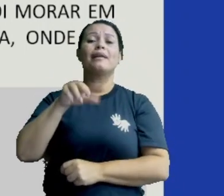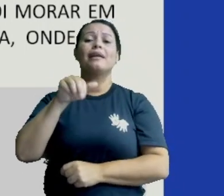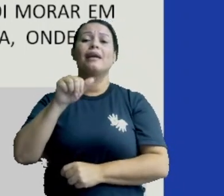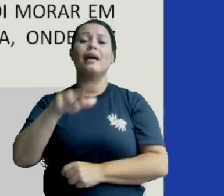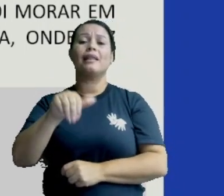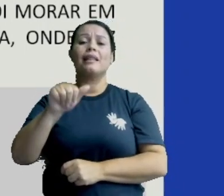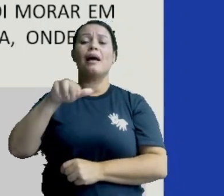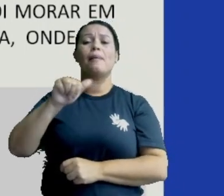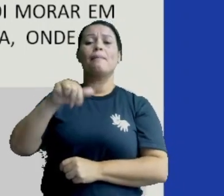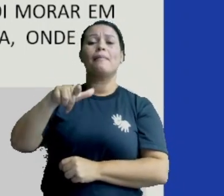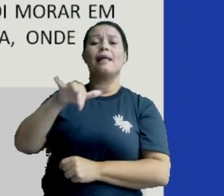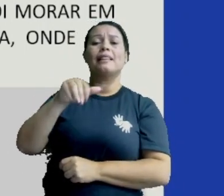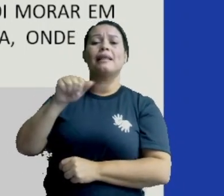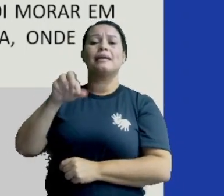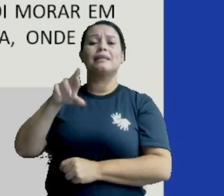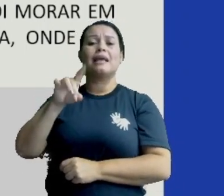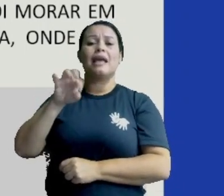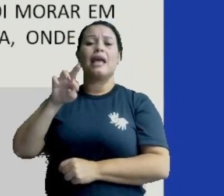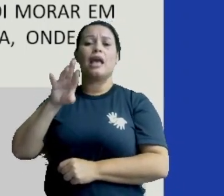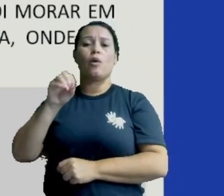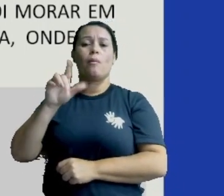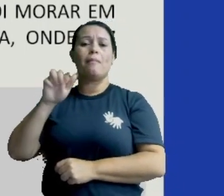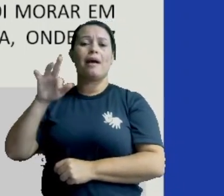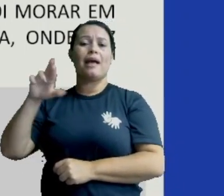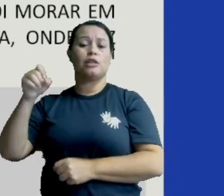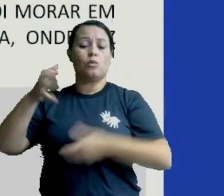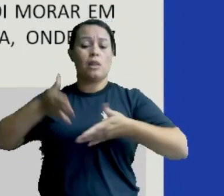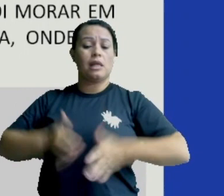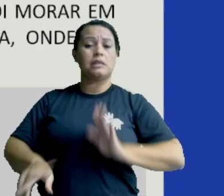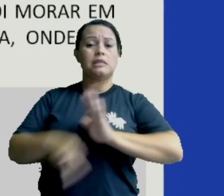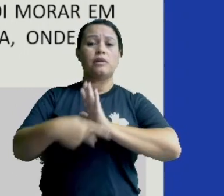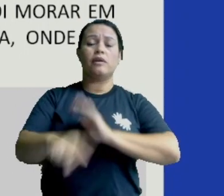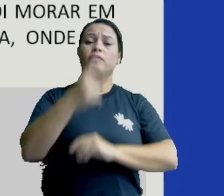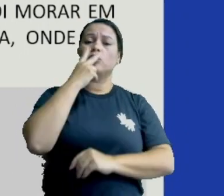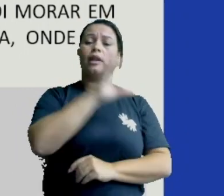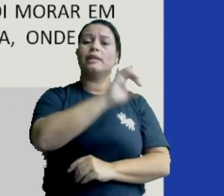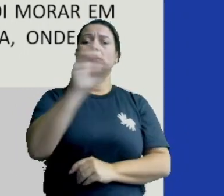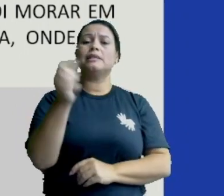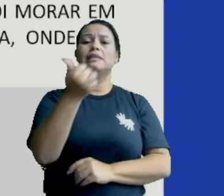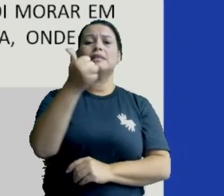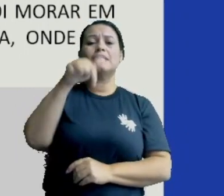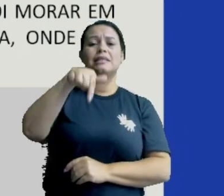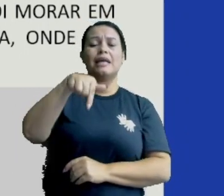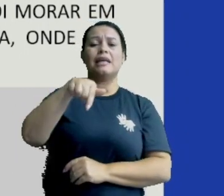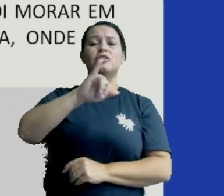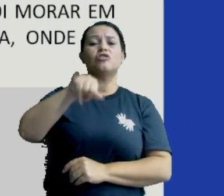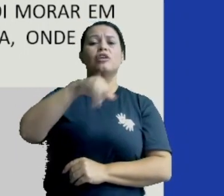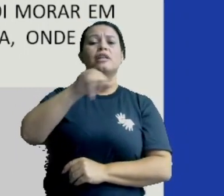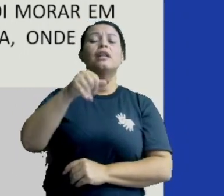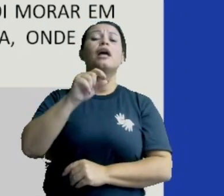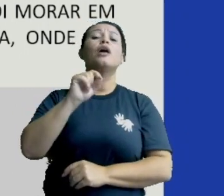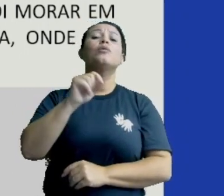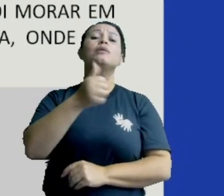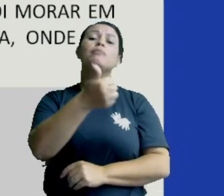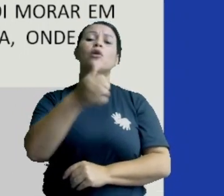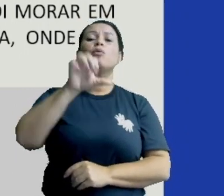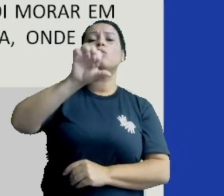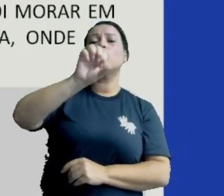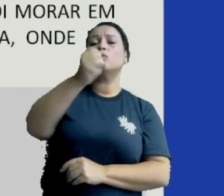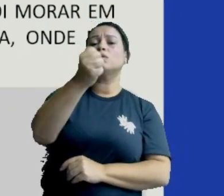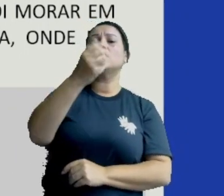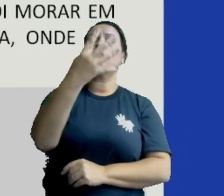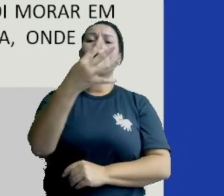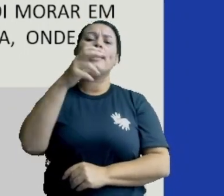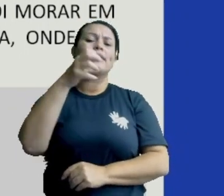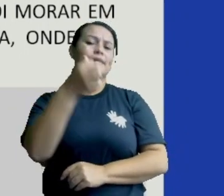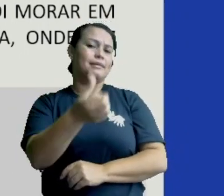Rego Barreto, né? Nasceu em Vitória de Santo Antão, no dia 17 de janeiro de 1846.